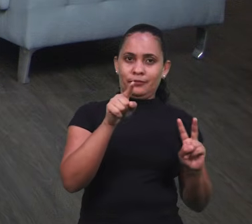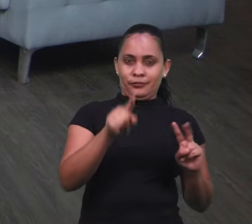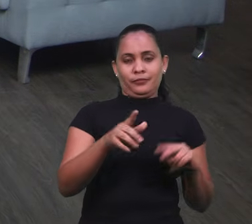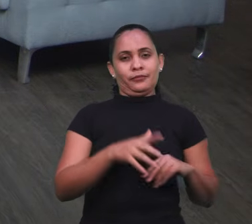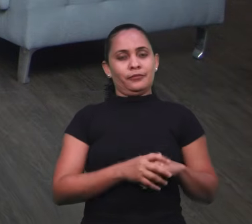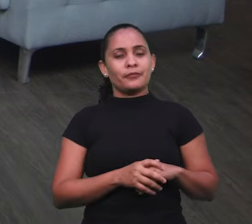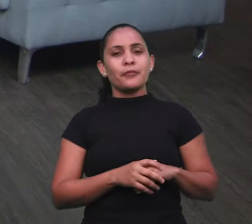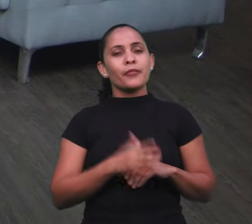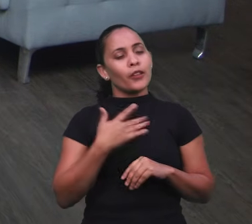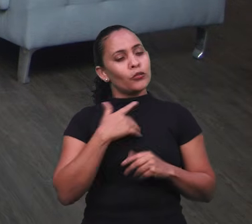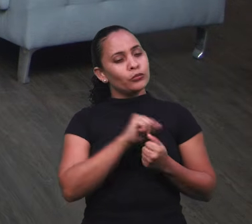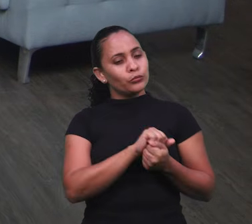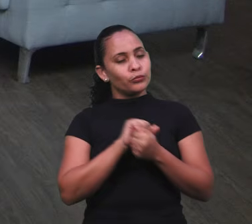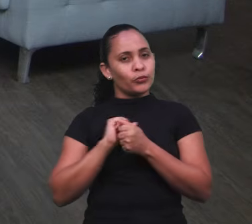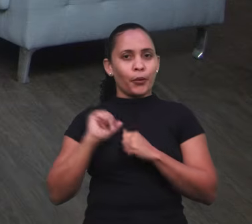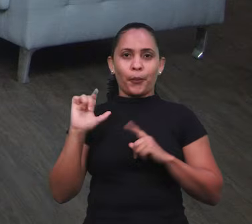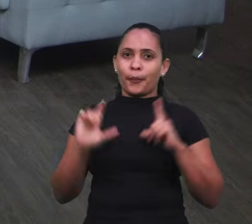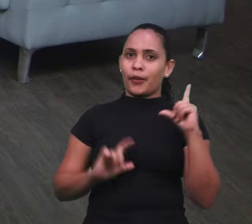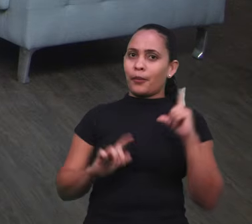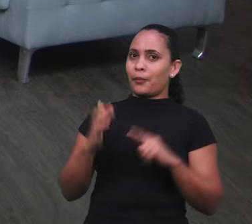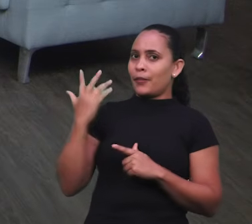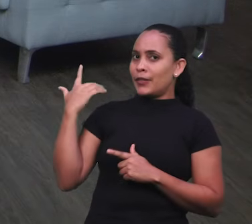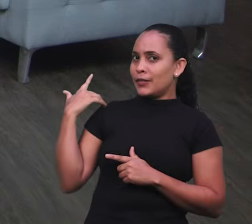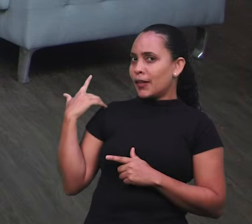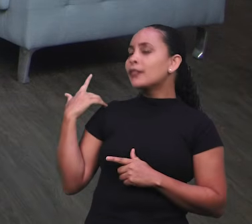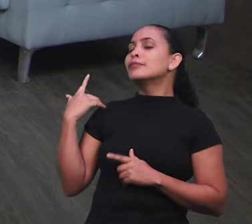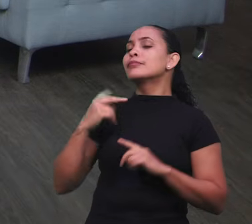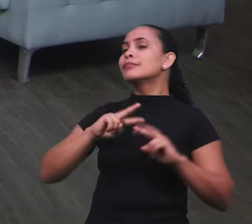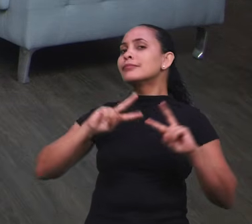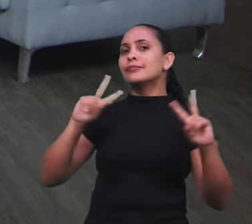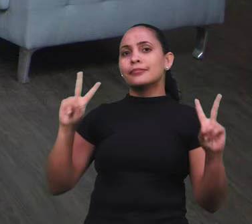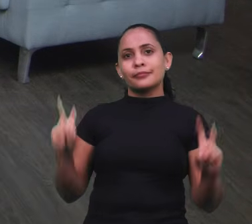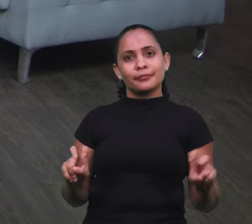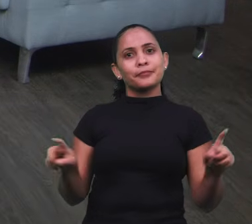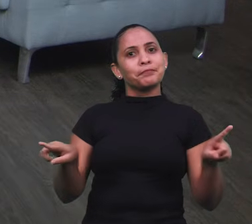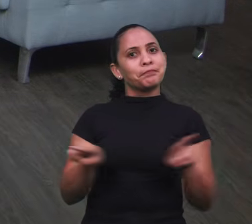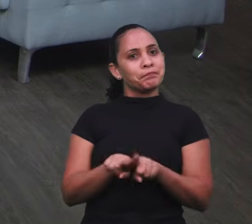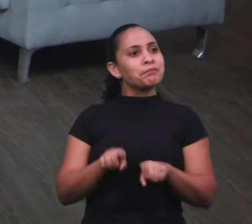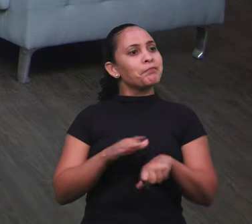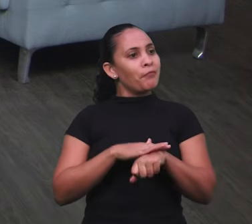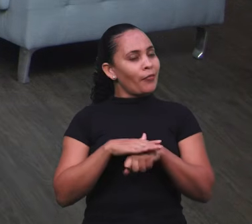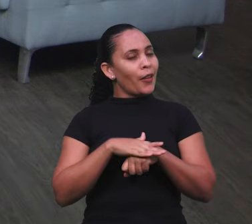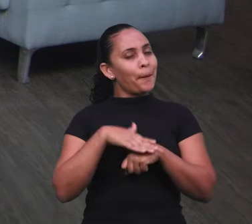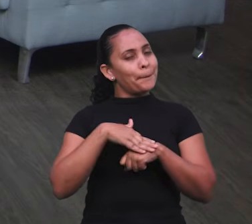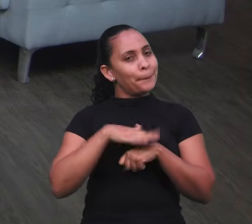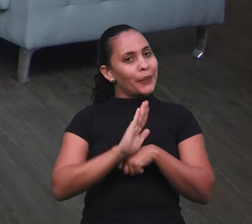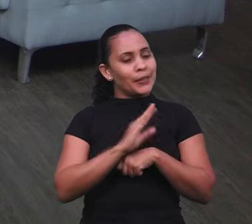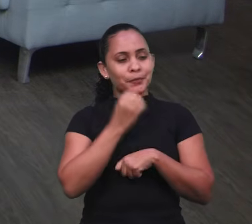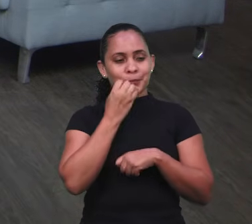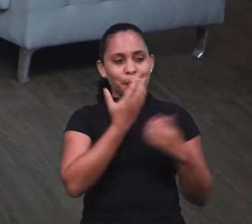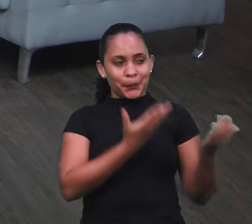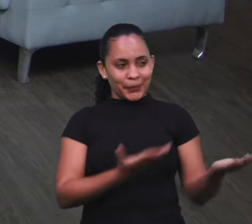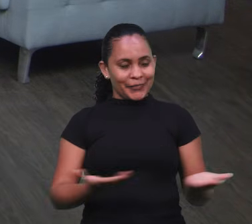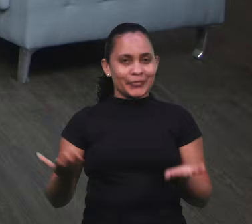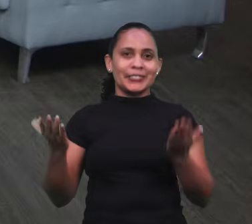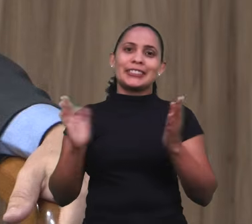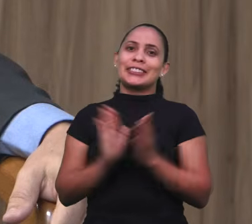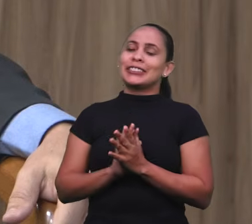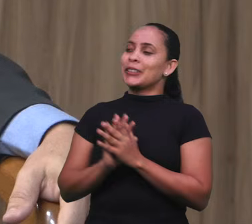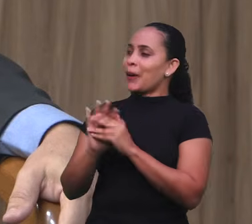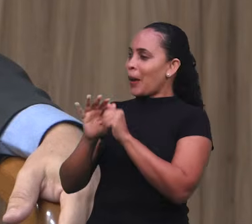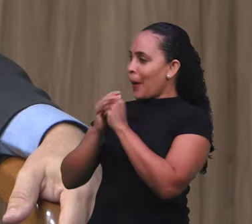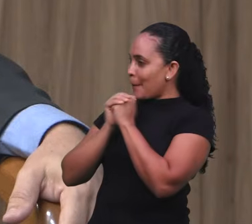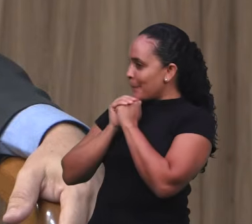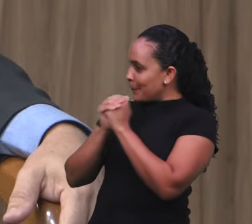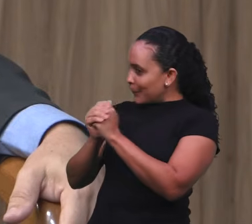Noronha 1, esteve conosco aqui nos episódios anteriores falando deste assunto e vamos conversar mais. Seja muito bem-vindo, pastor.